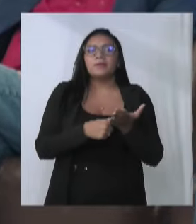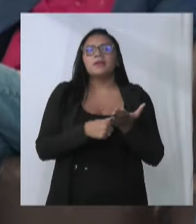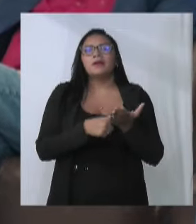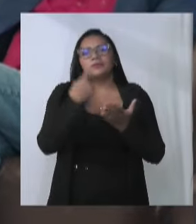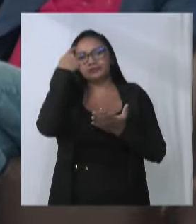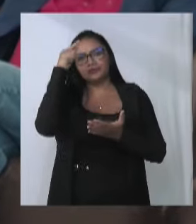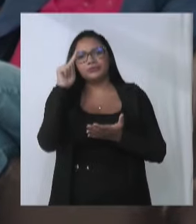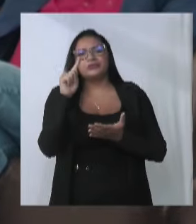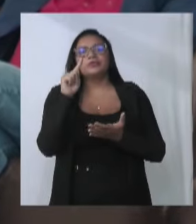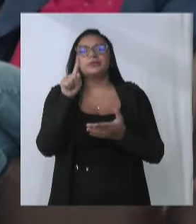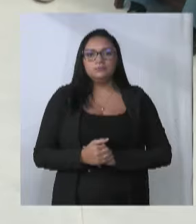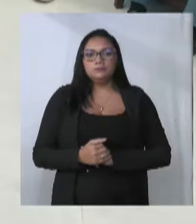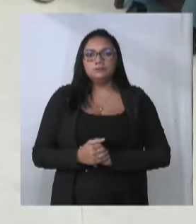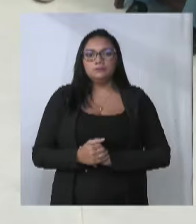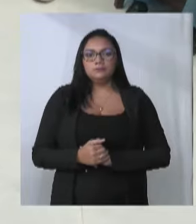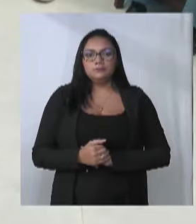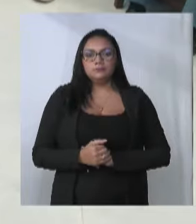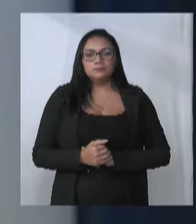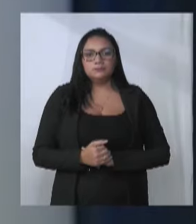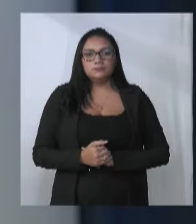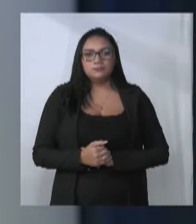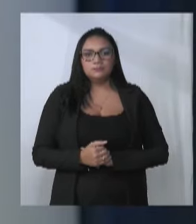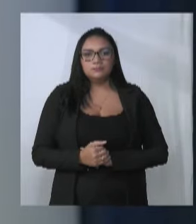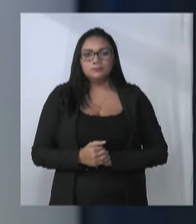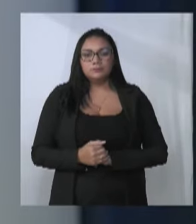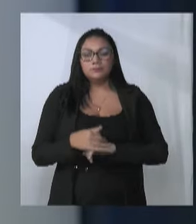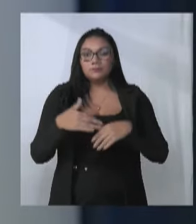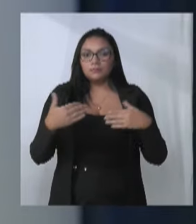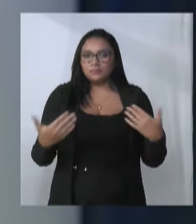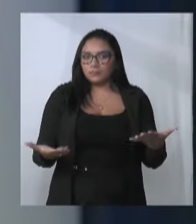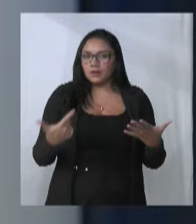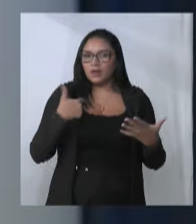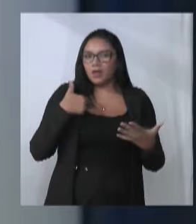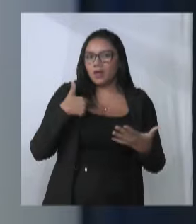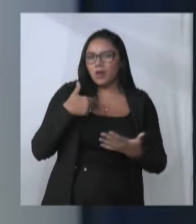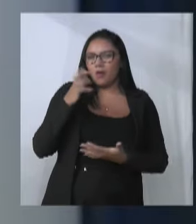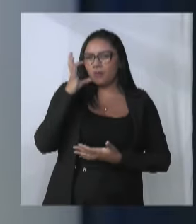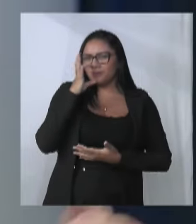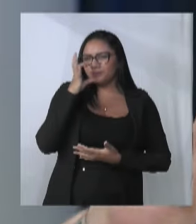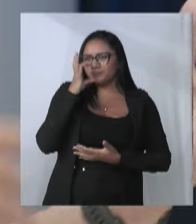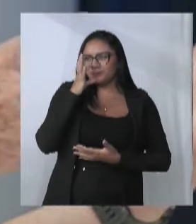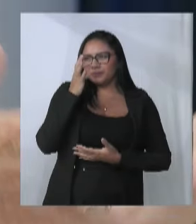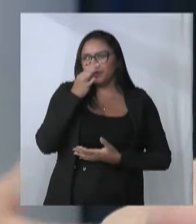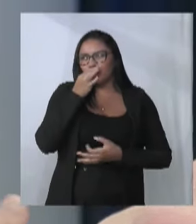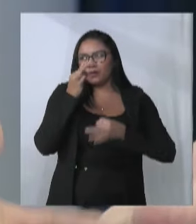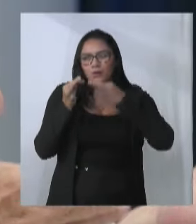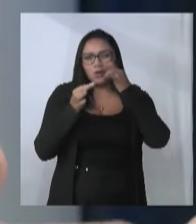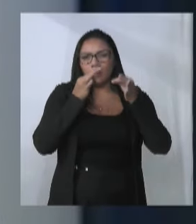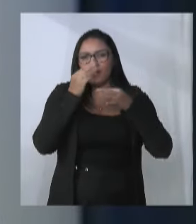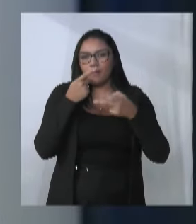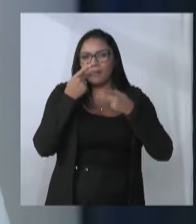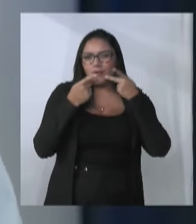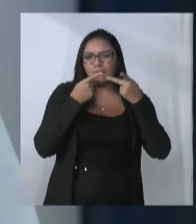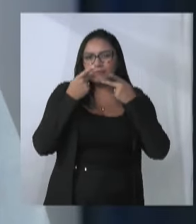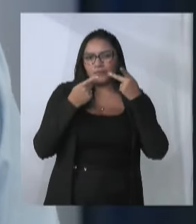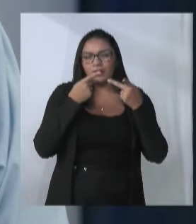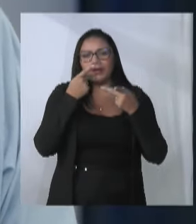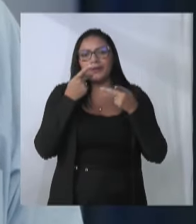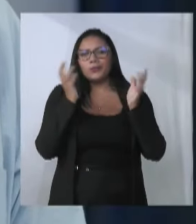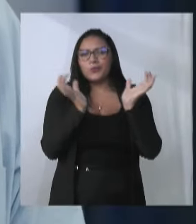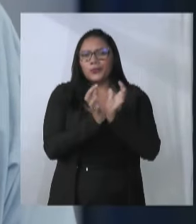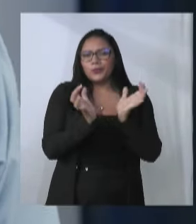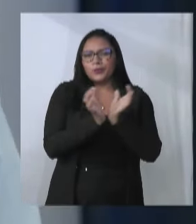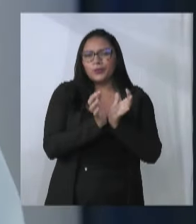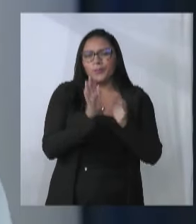mas precisa ser aperfeiçoado. Candidato, eu vi alguns comentários seus a respeito de um grande grupo, mais de 500 pessoas,